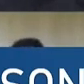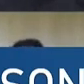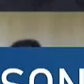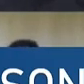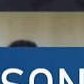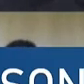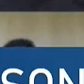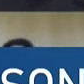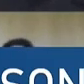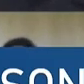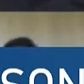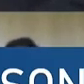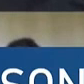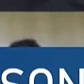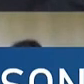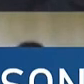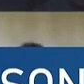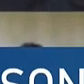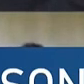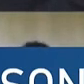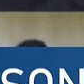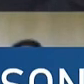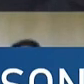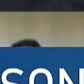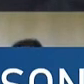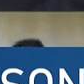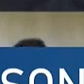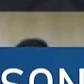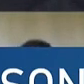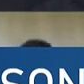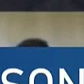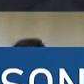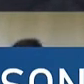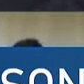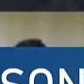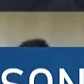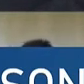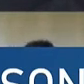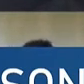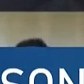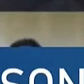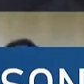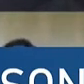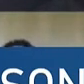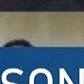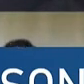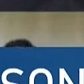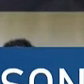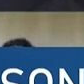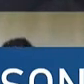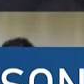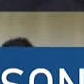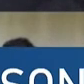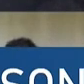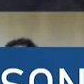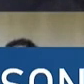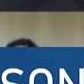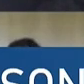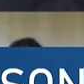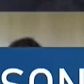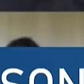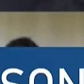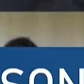Penal. A novidade que levou ao pedido de prisão preventiva, que foi deferido pelo Poder Judiciário,